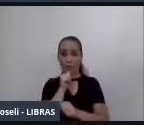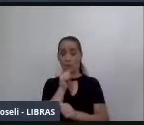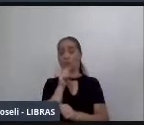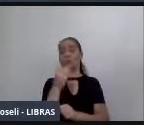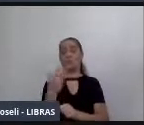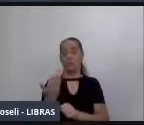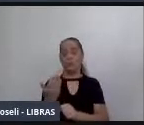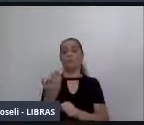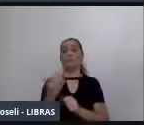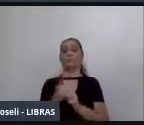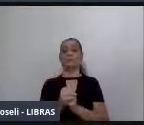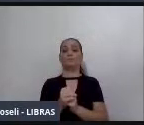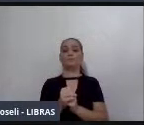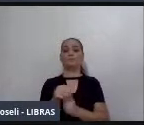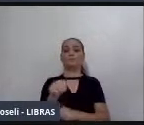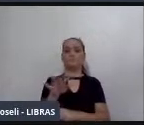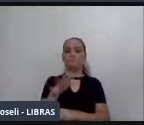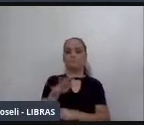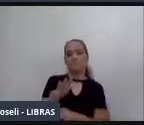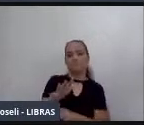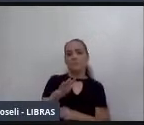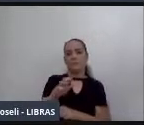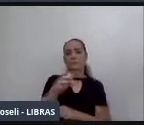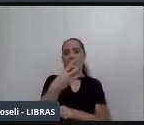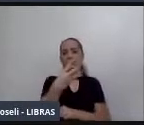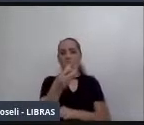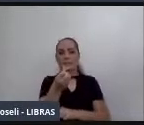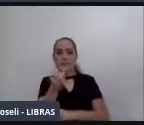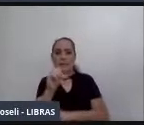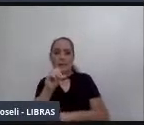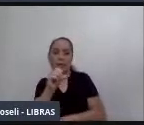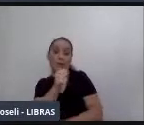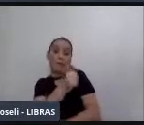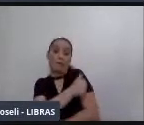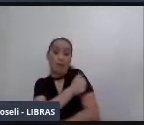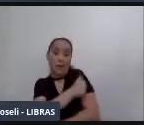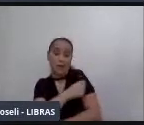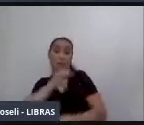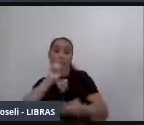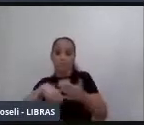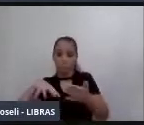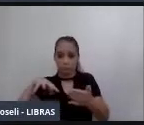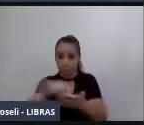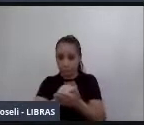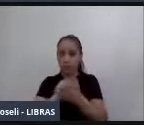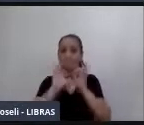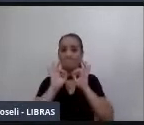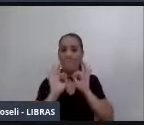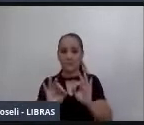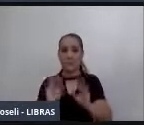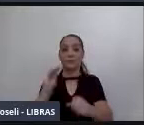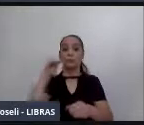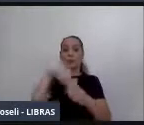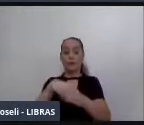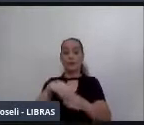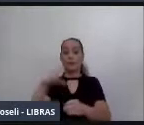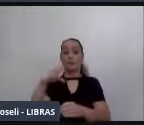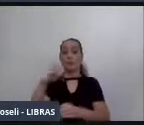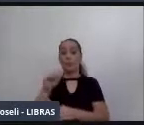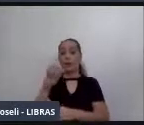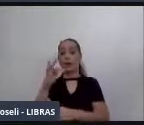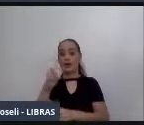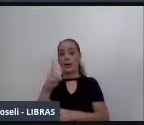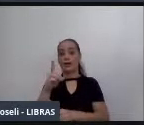e aproximadamente 339 alunos regularmente matriculados nas cátedras das instituições